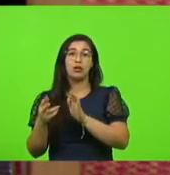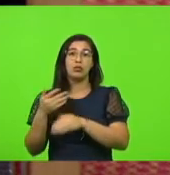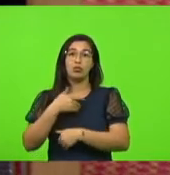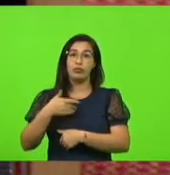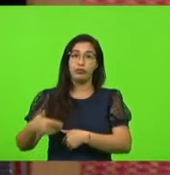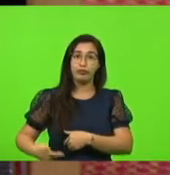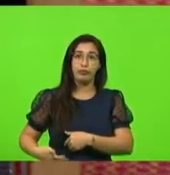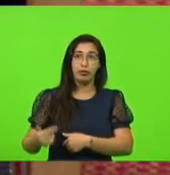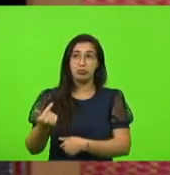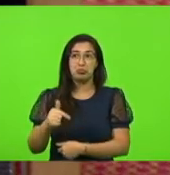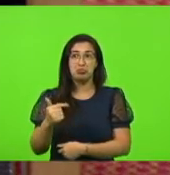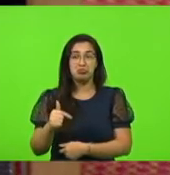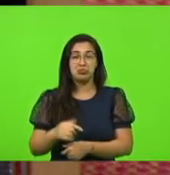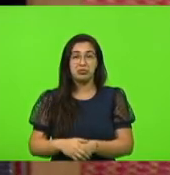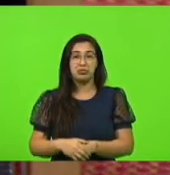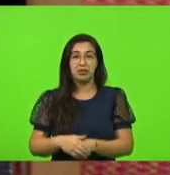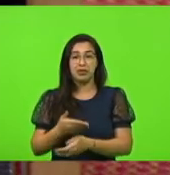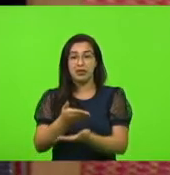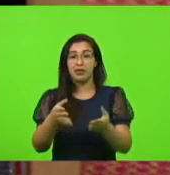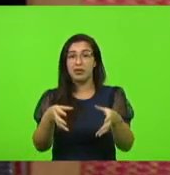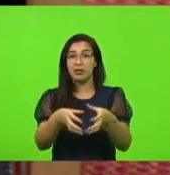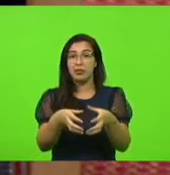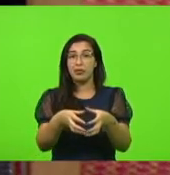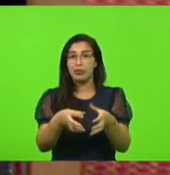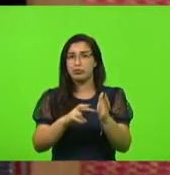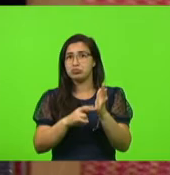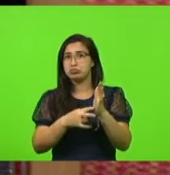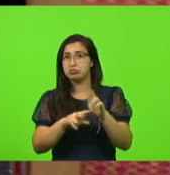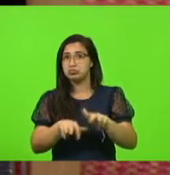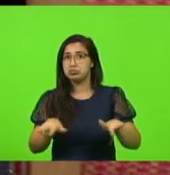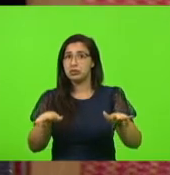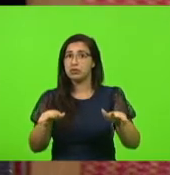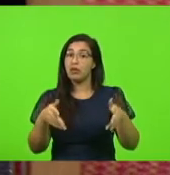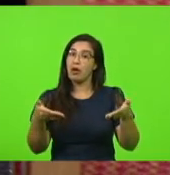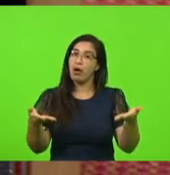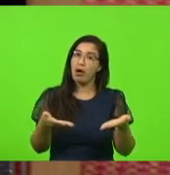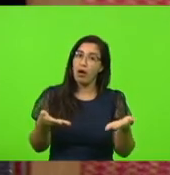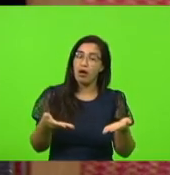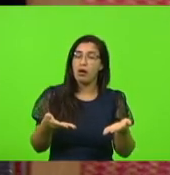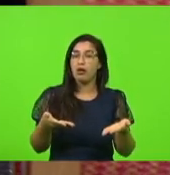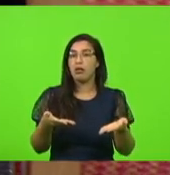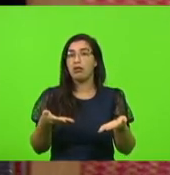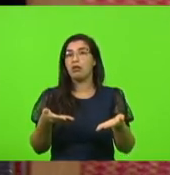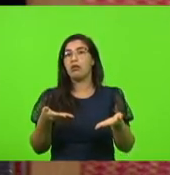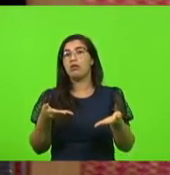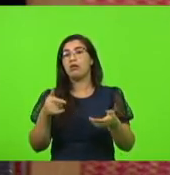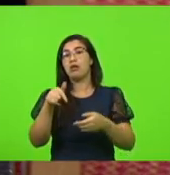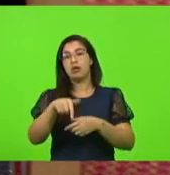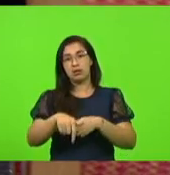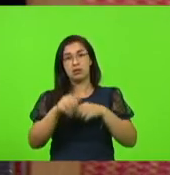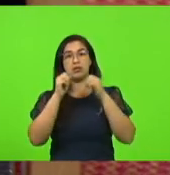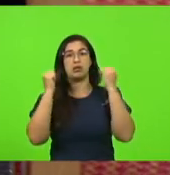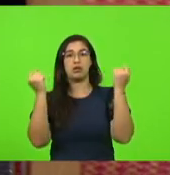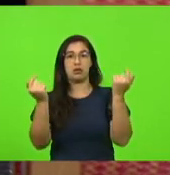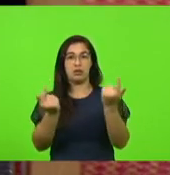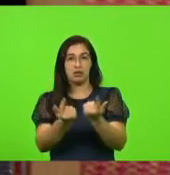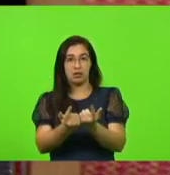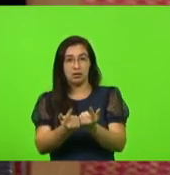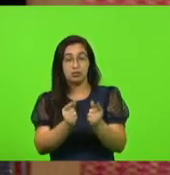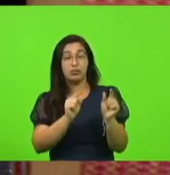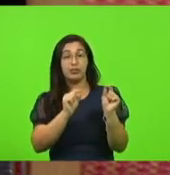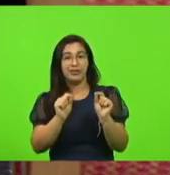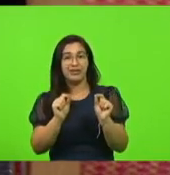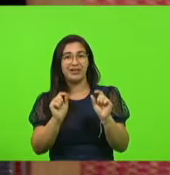governo, com as categorias, e que agora, como aqui é a Casa do Povo, nós temos